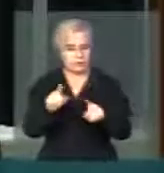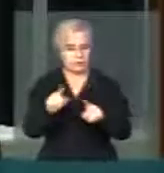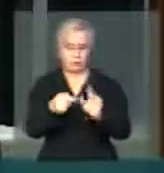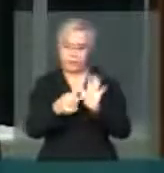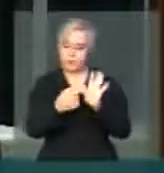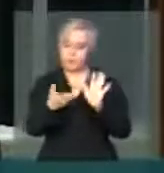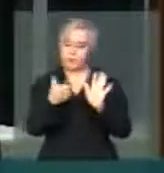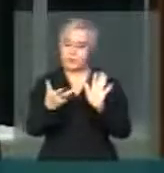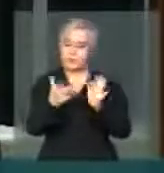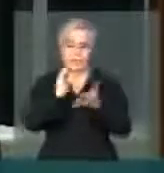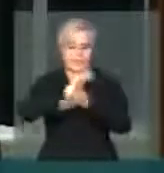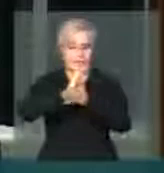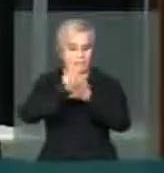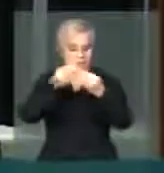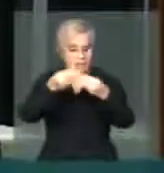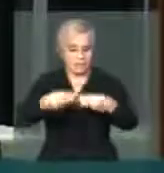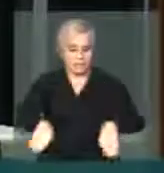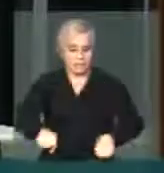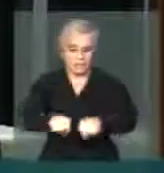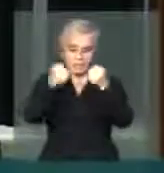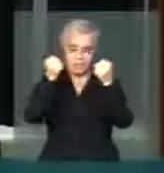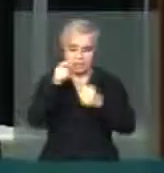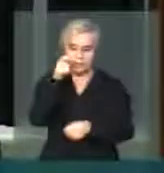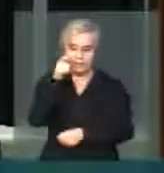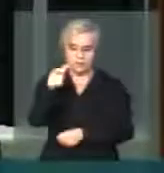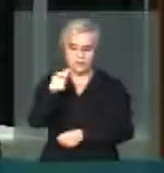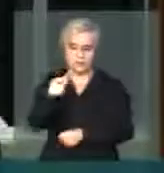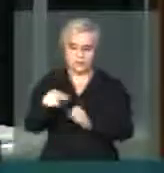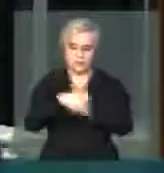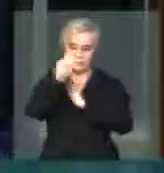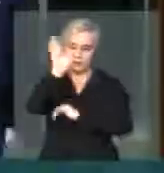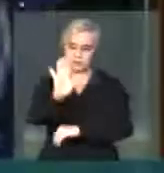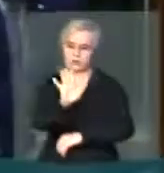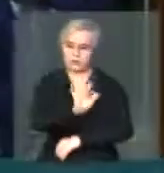nacionais na Petrobras e satisfazer os interesses do capital financeiro. Vamos então.